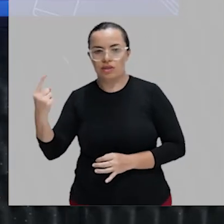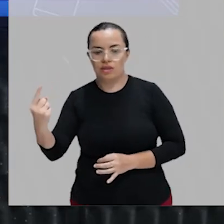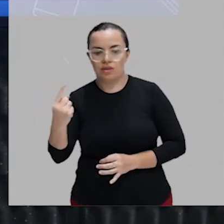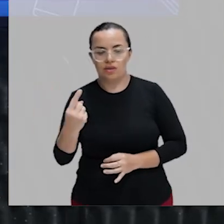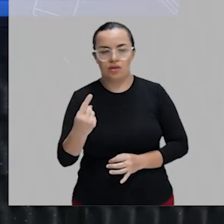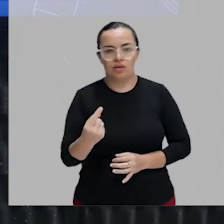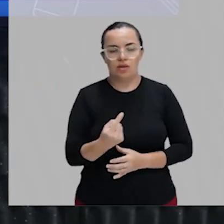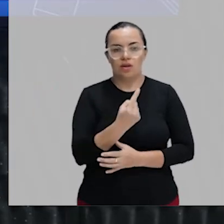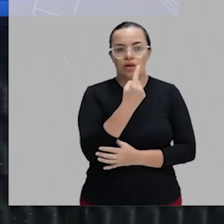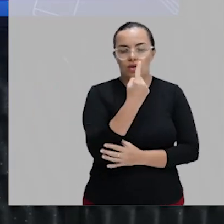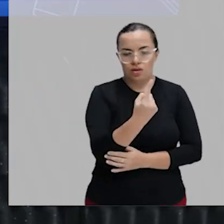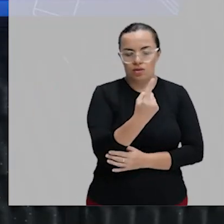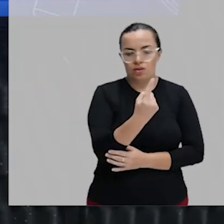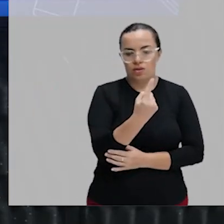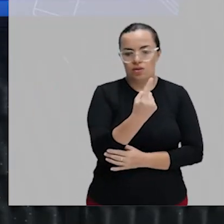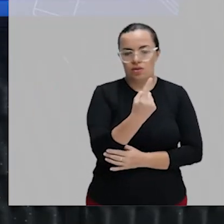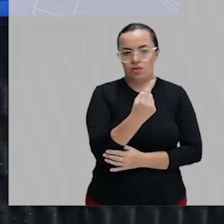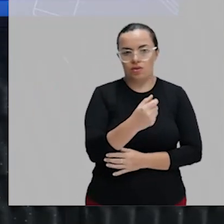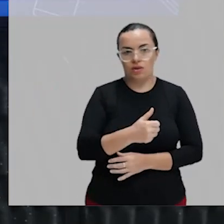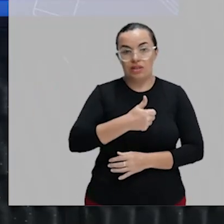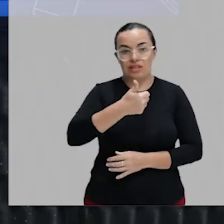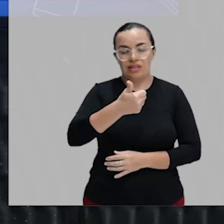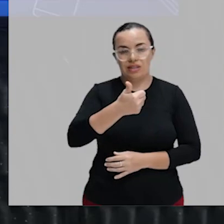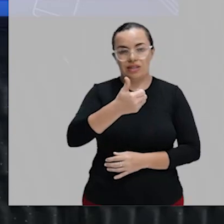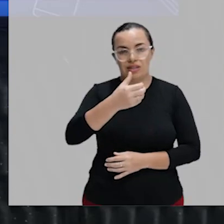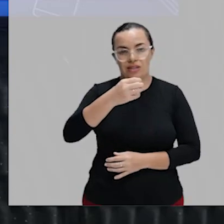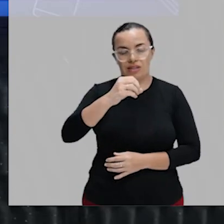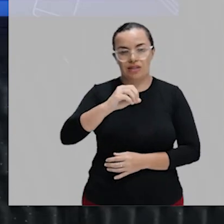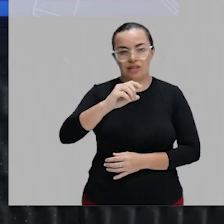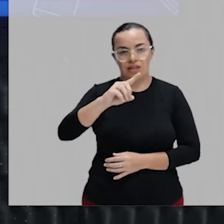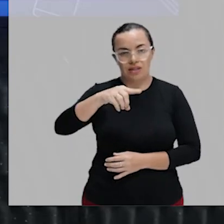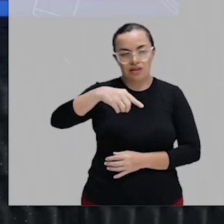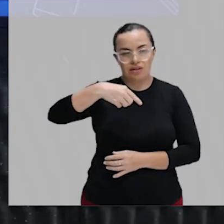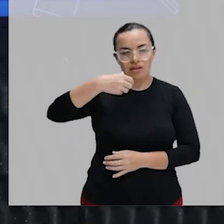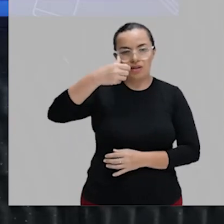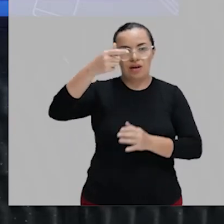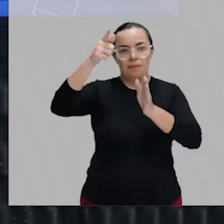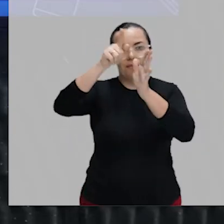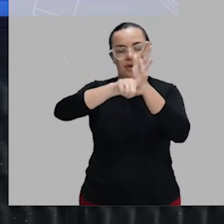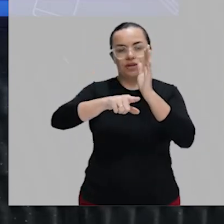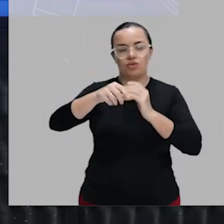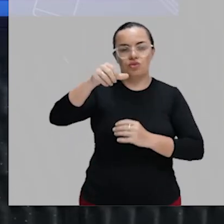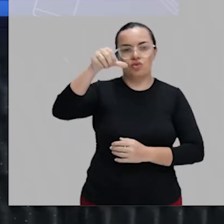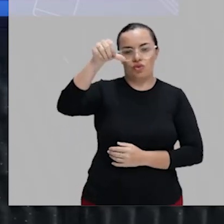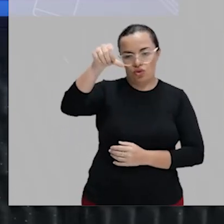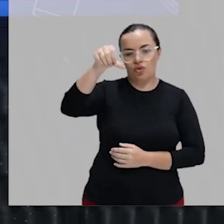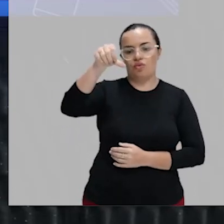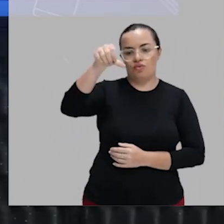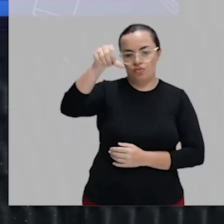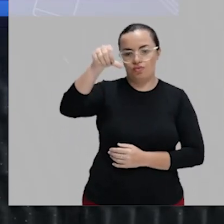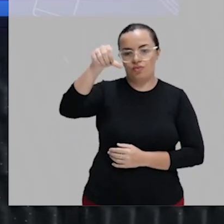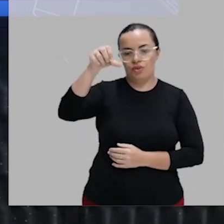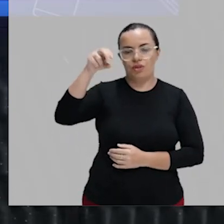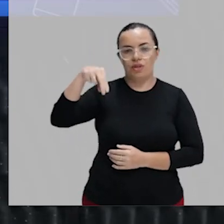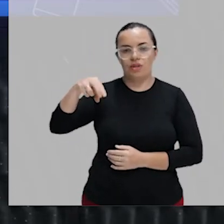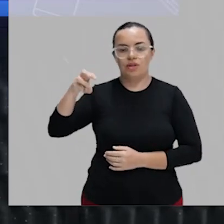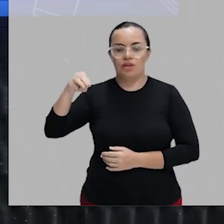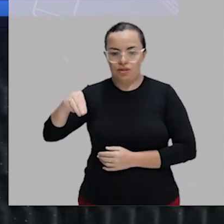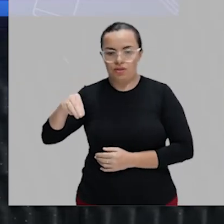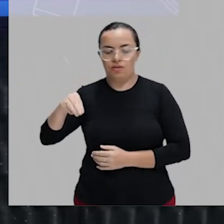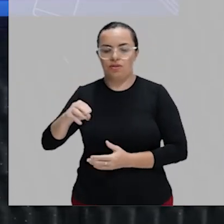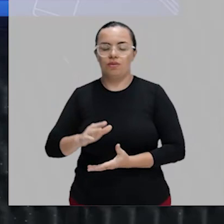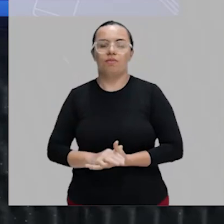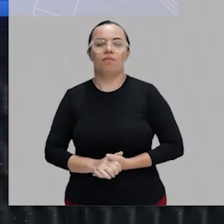seria 10 elevado a menos 9 metros, ok? Então, é uma unidade de medida